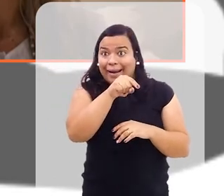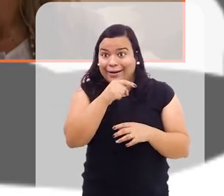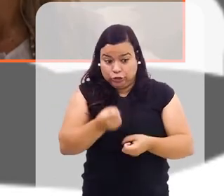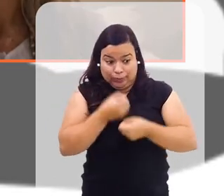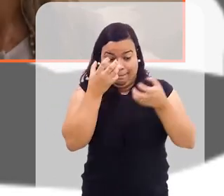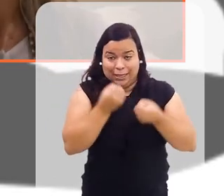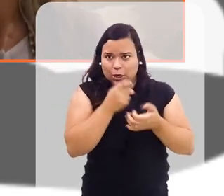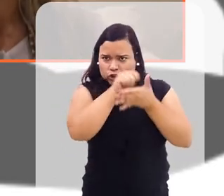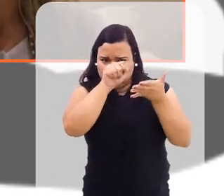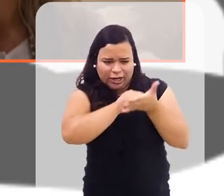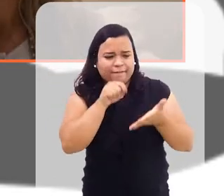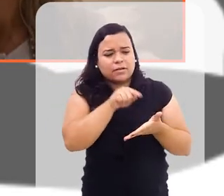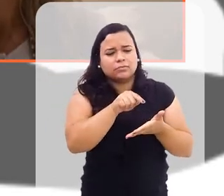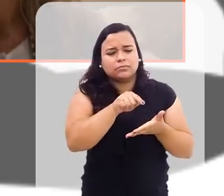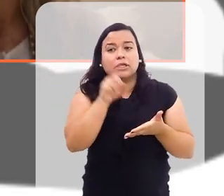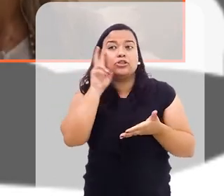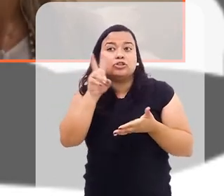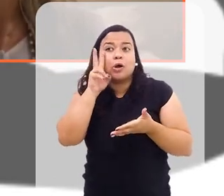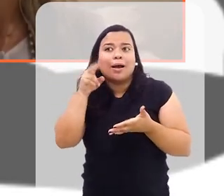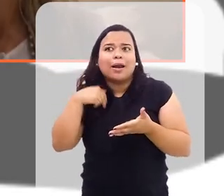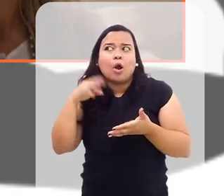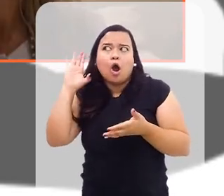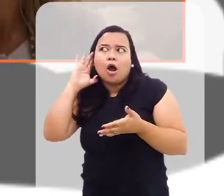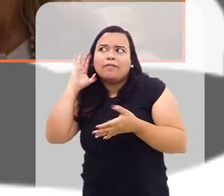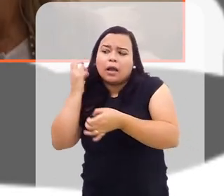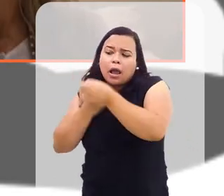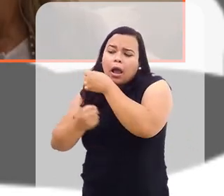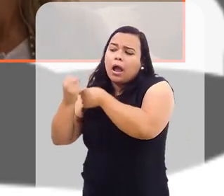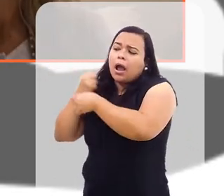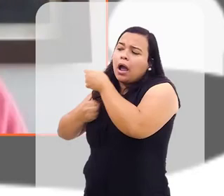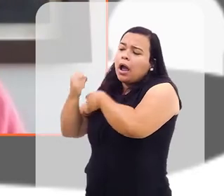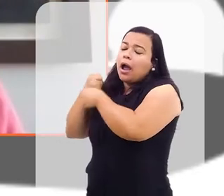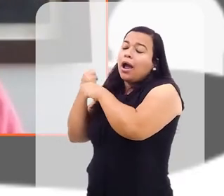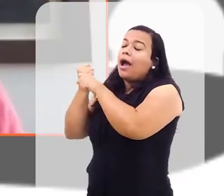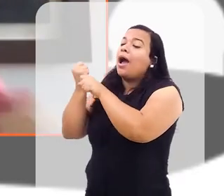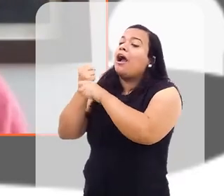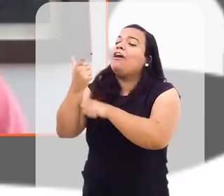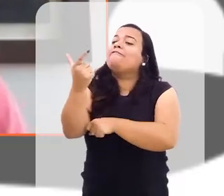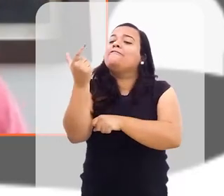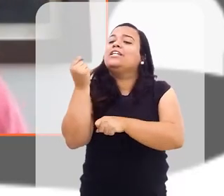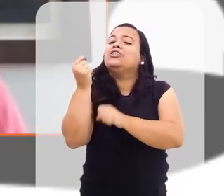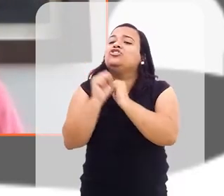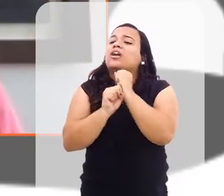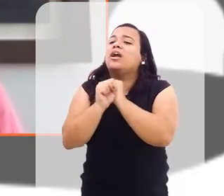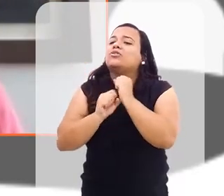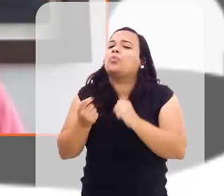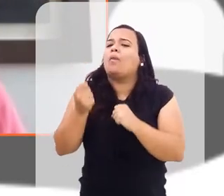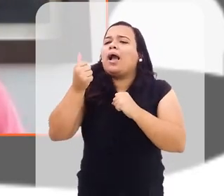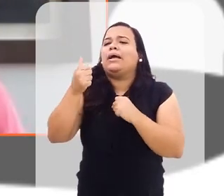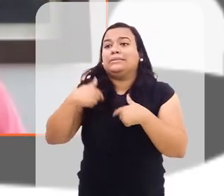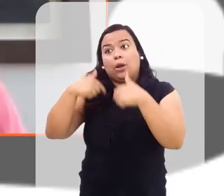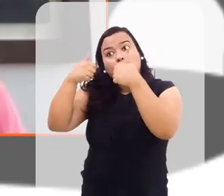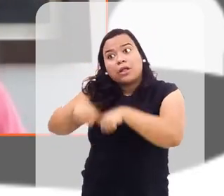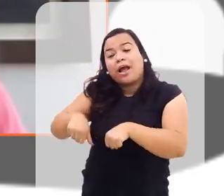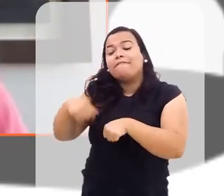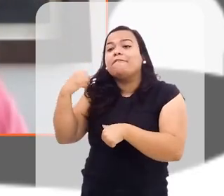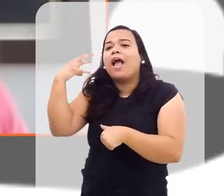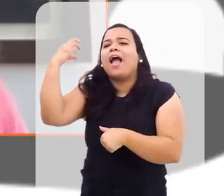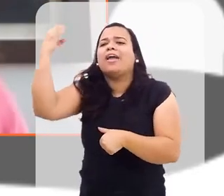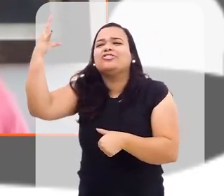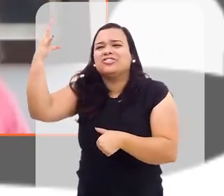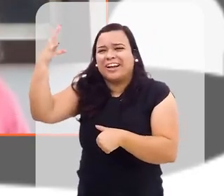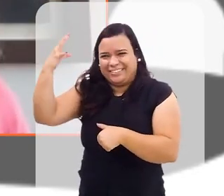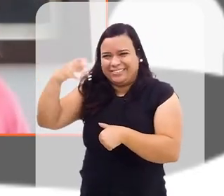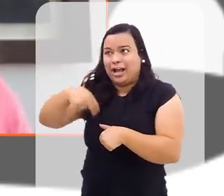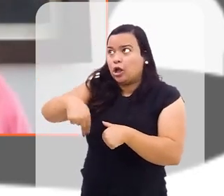atrás. Mais de 20 anos atrás, não, mentira, quase 20 anos atrás. Eu estava em uma viagem no Nordeste de férias e conheci